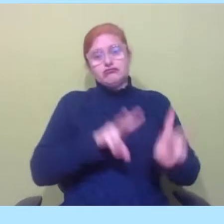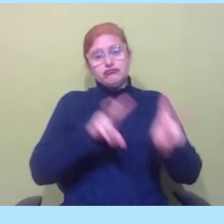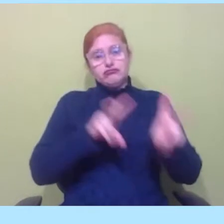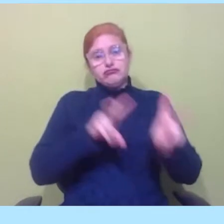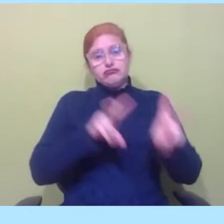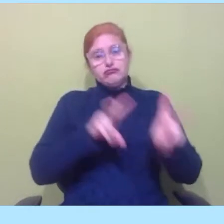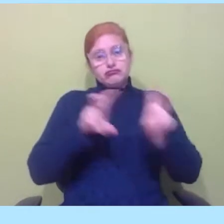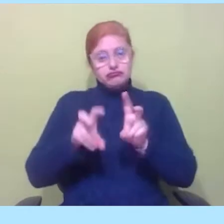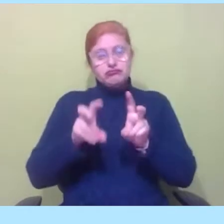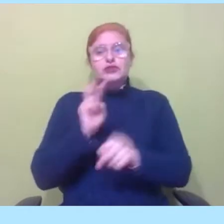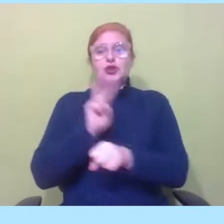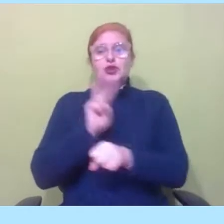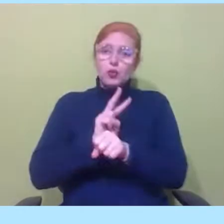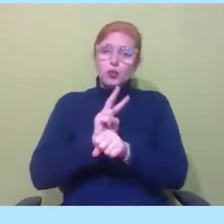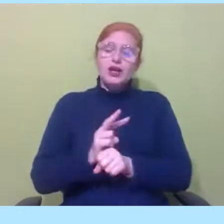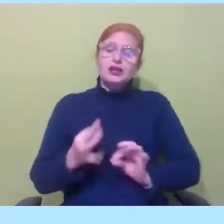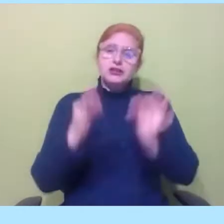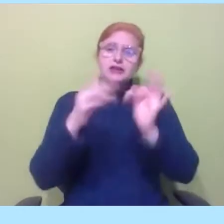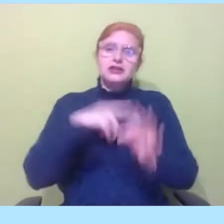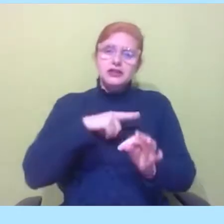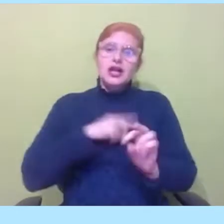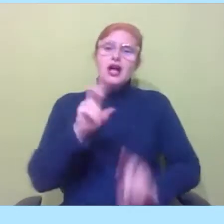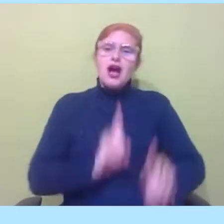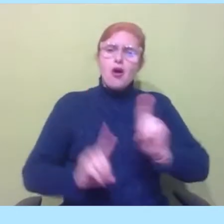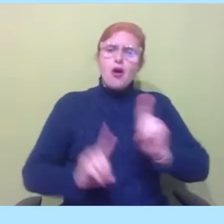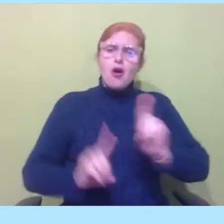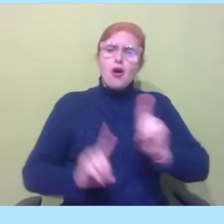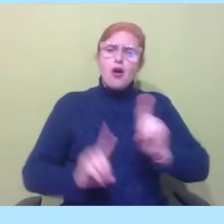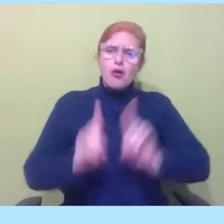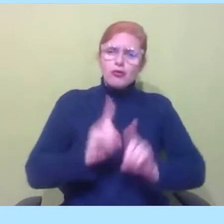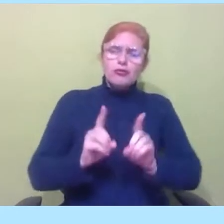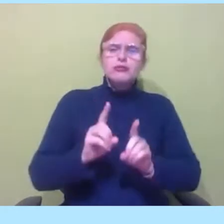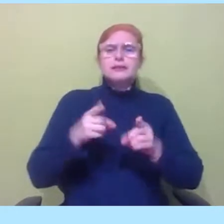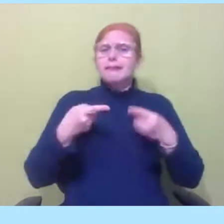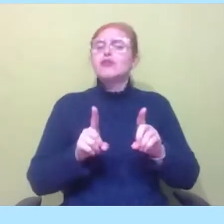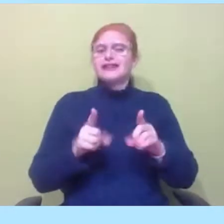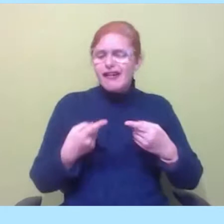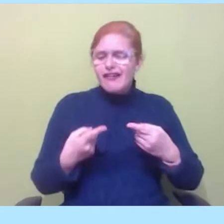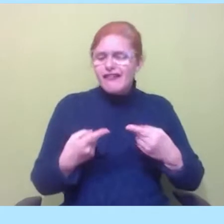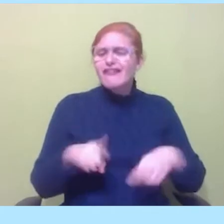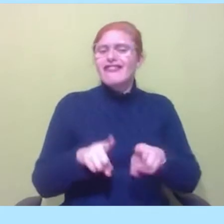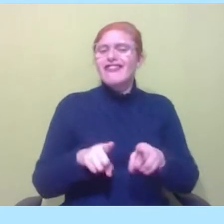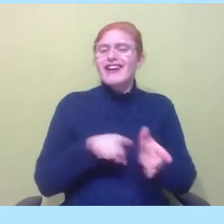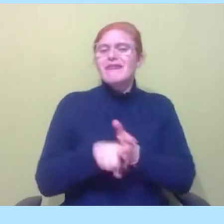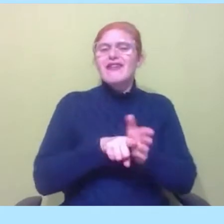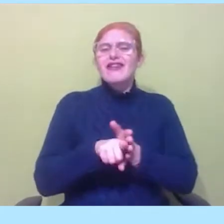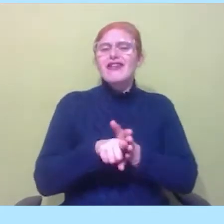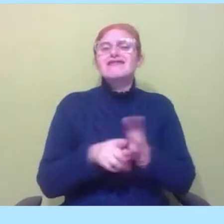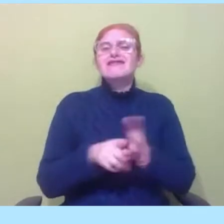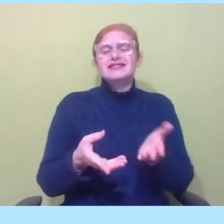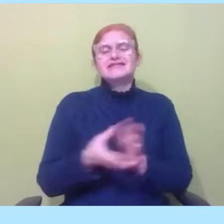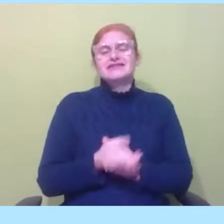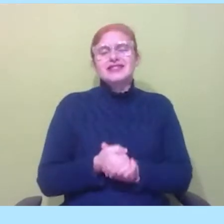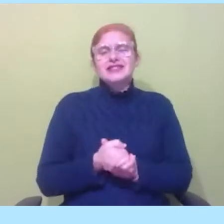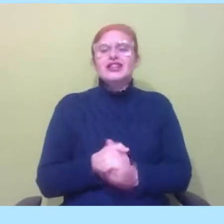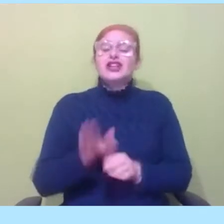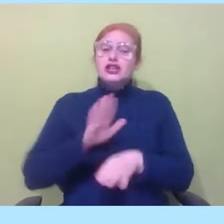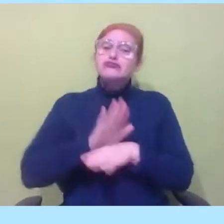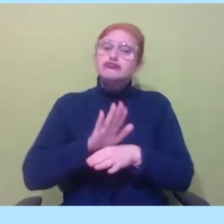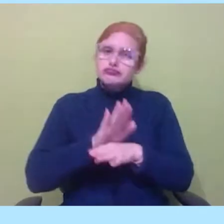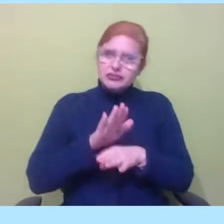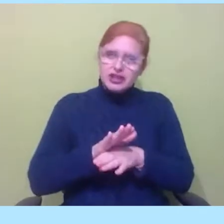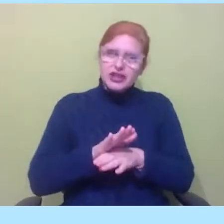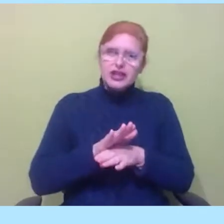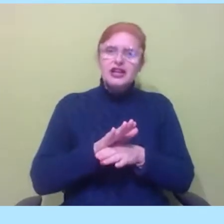gente tem algumas perguntas provocativas aqui, que eu vou, né, ajudar aqui a facilitar,